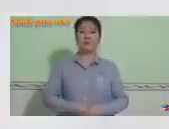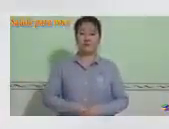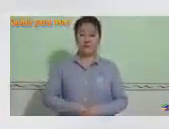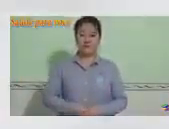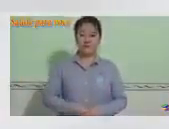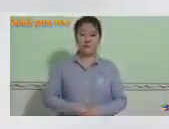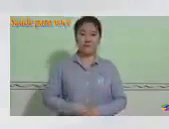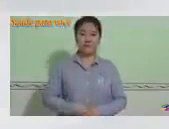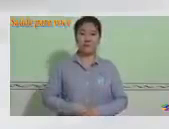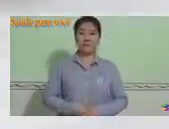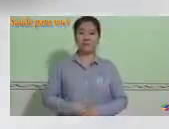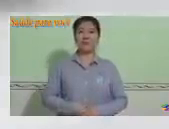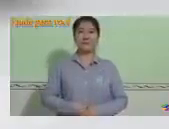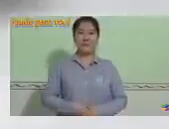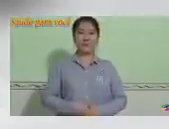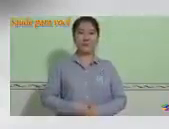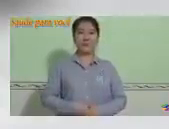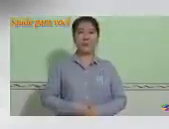3.ALIMNTOSRICOSEMO acento circunflexo